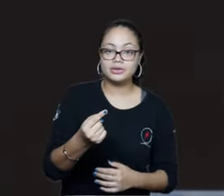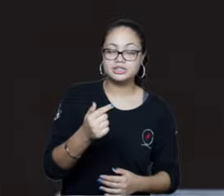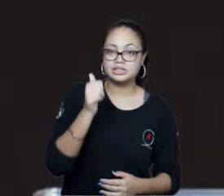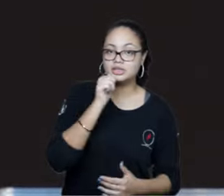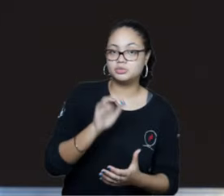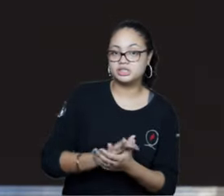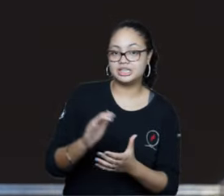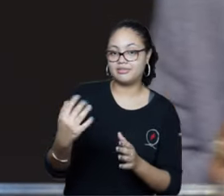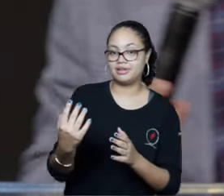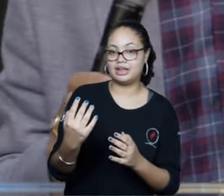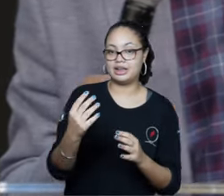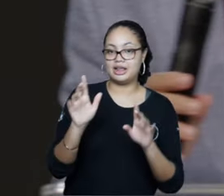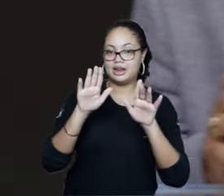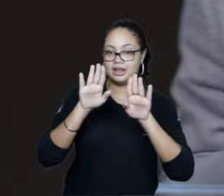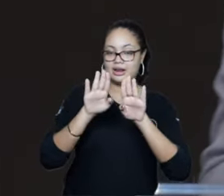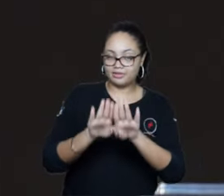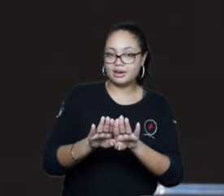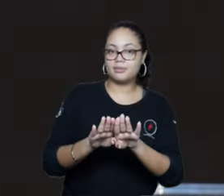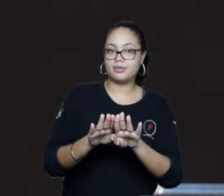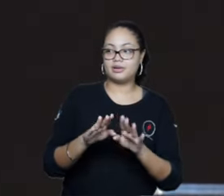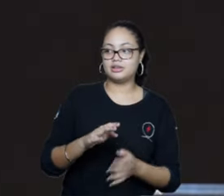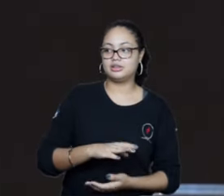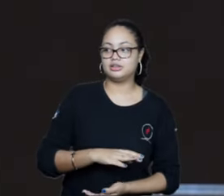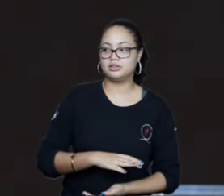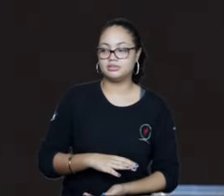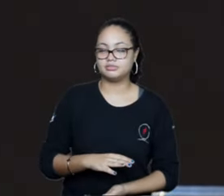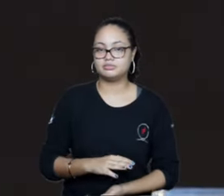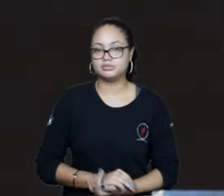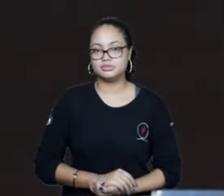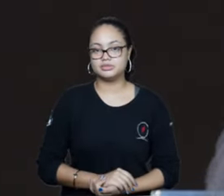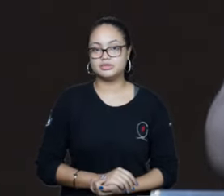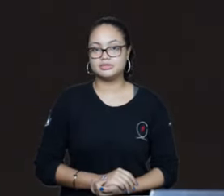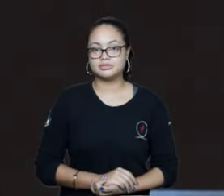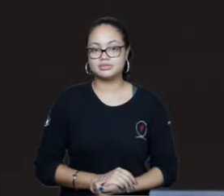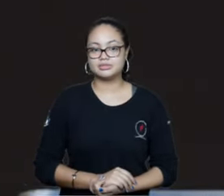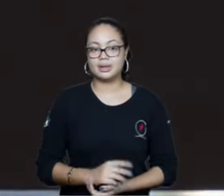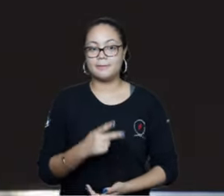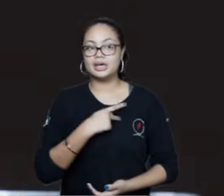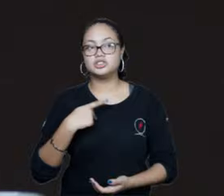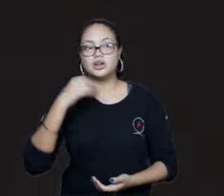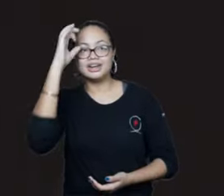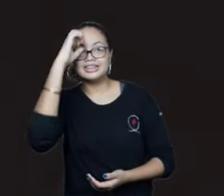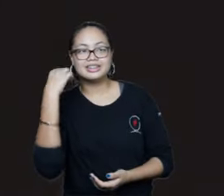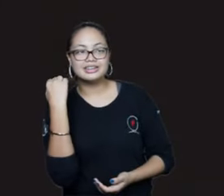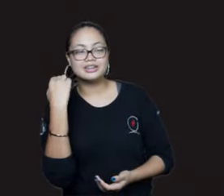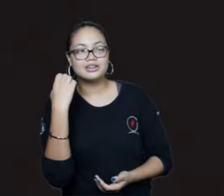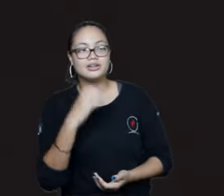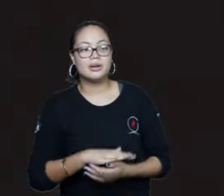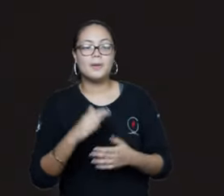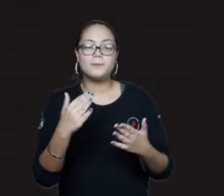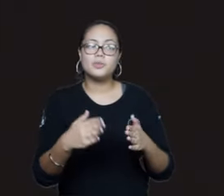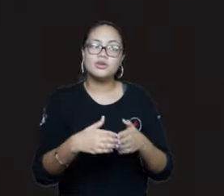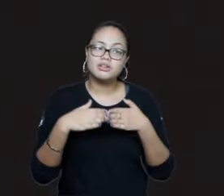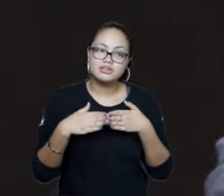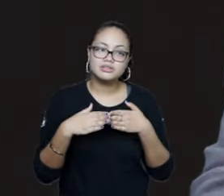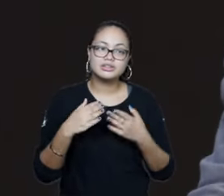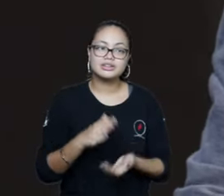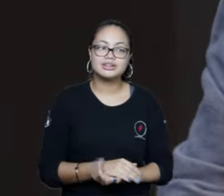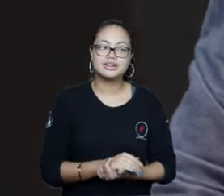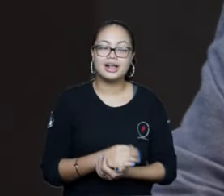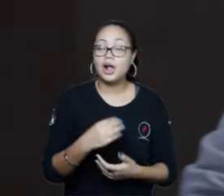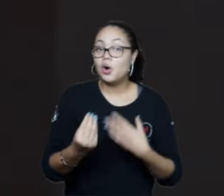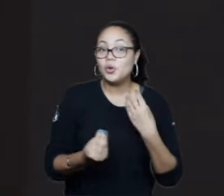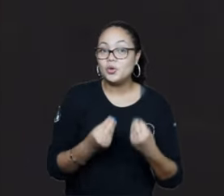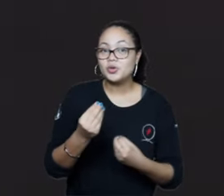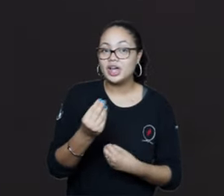sabe quando você fica procurando quem chega aí quando a senhora senhora por favor o que